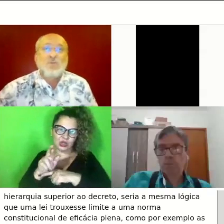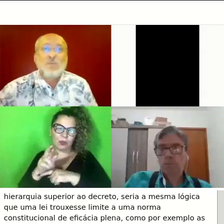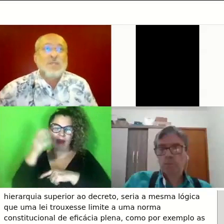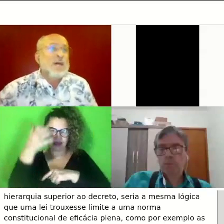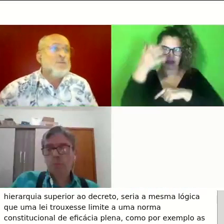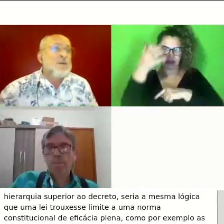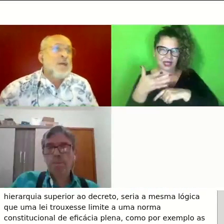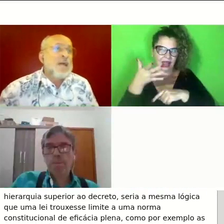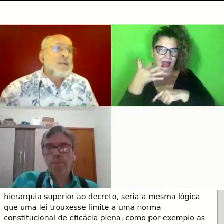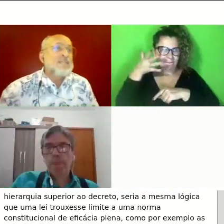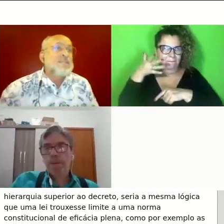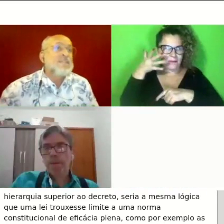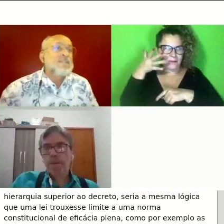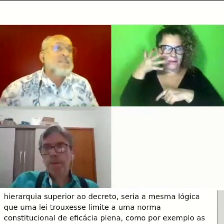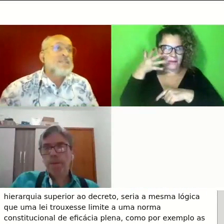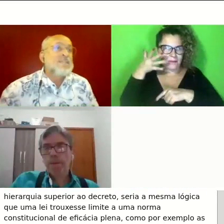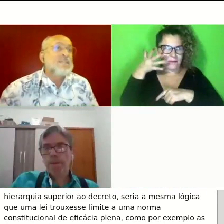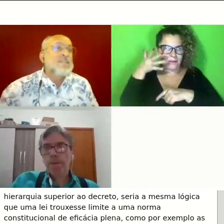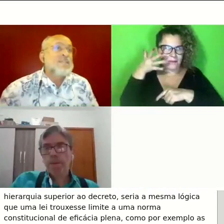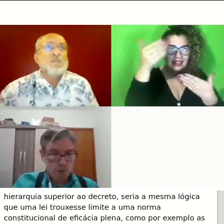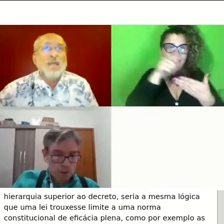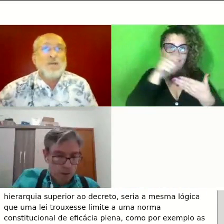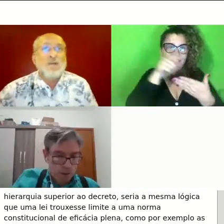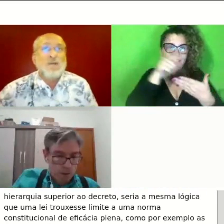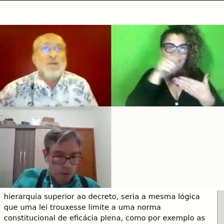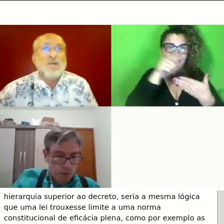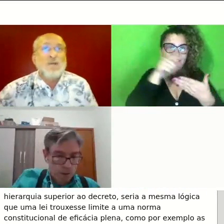de todos até agora, né?